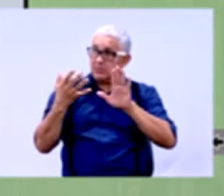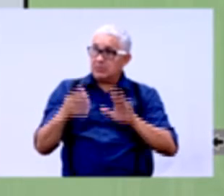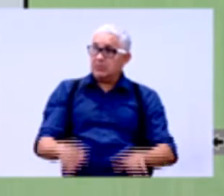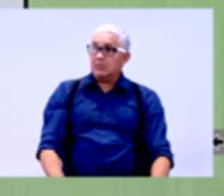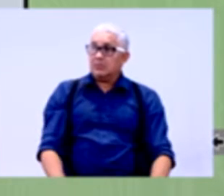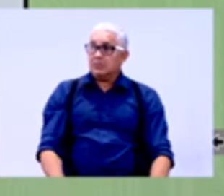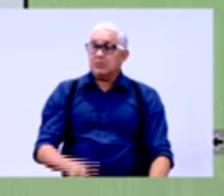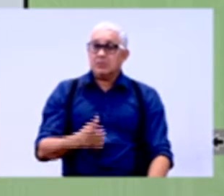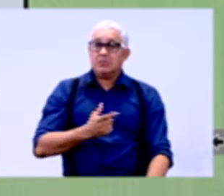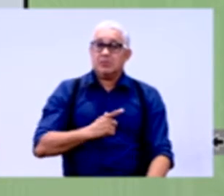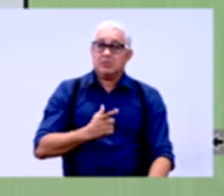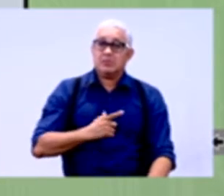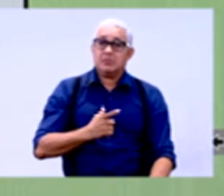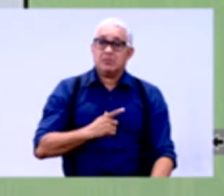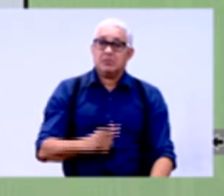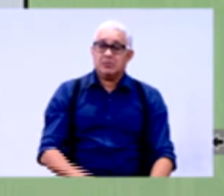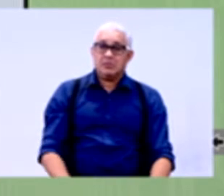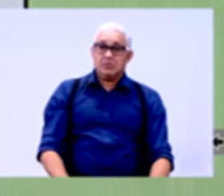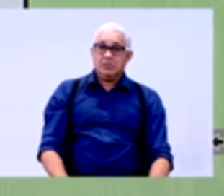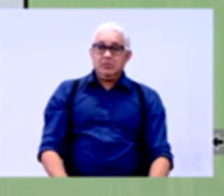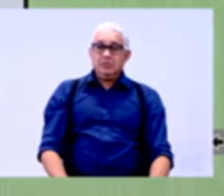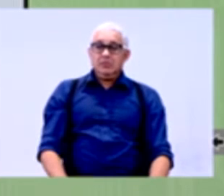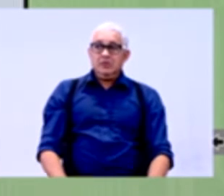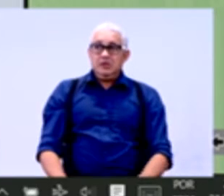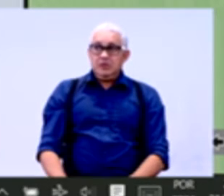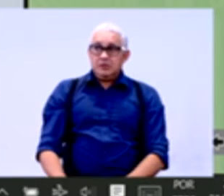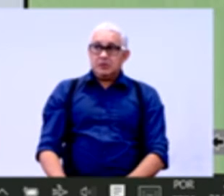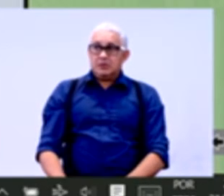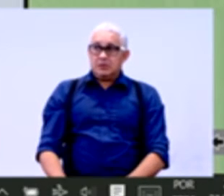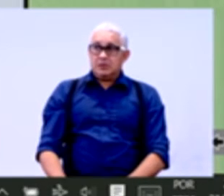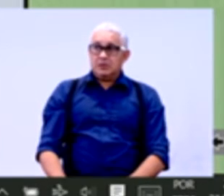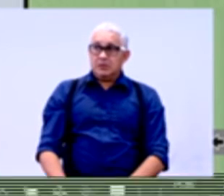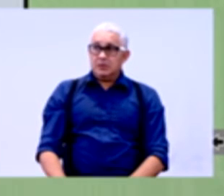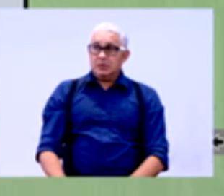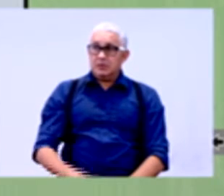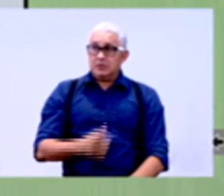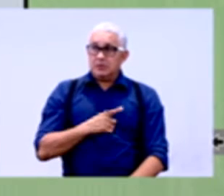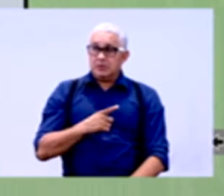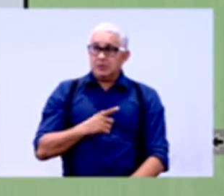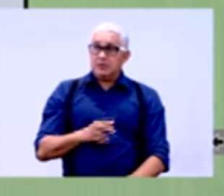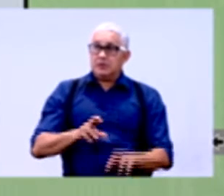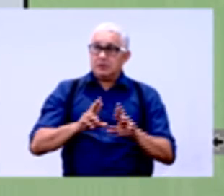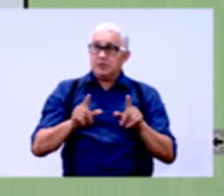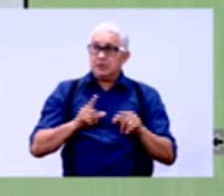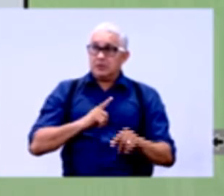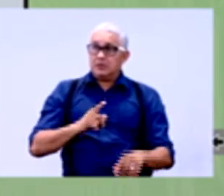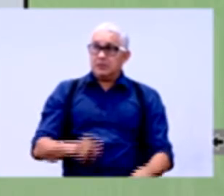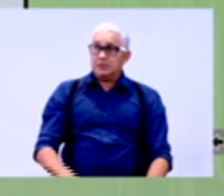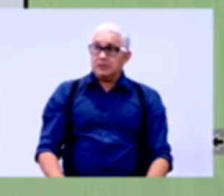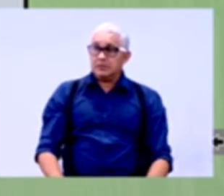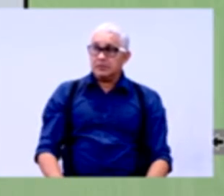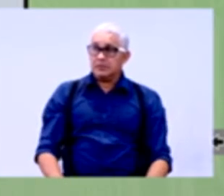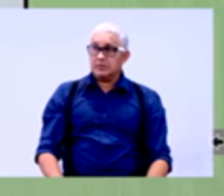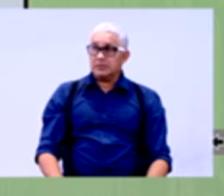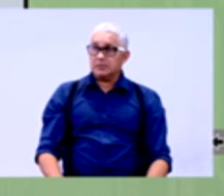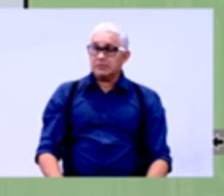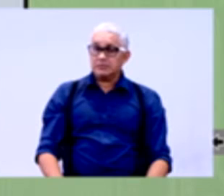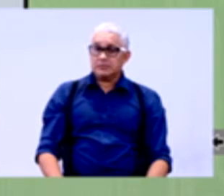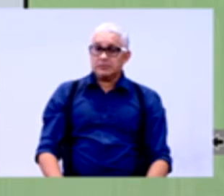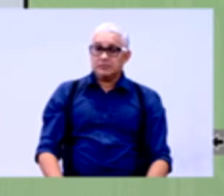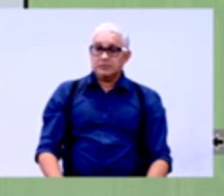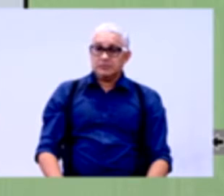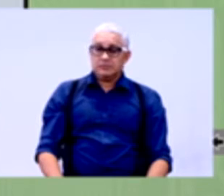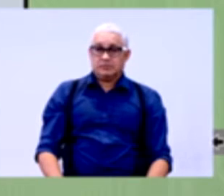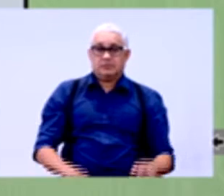E aí nós temos as exceções, certo? Daí as exceções, nós temos,